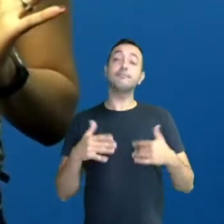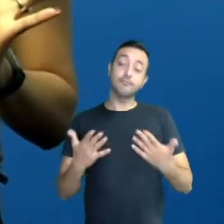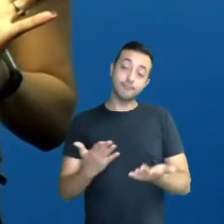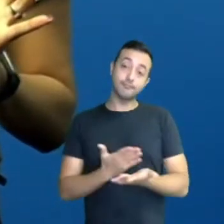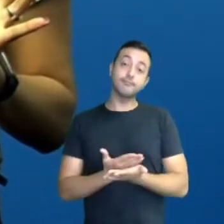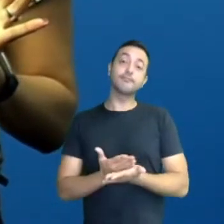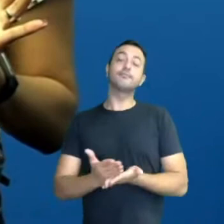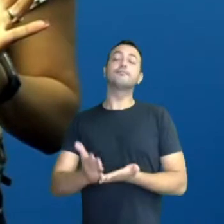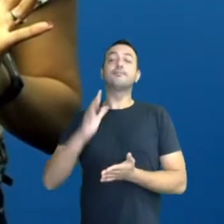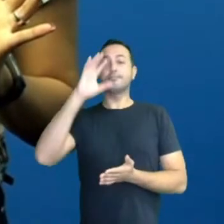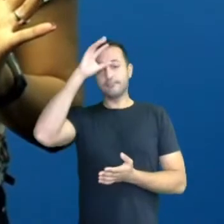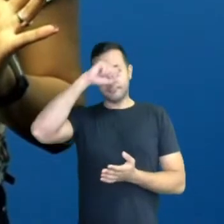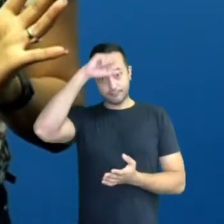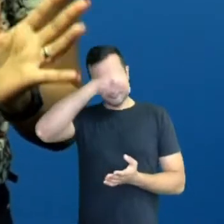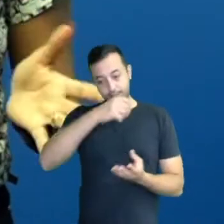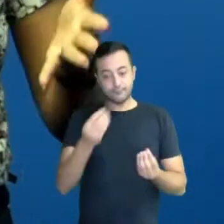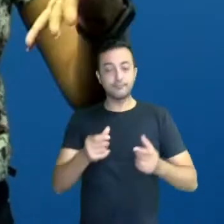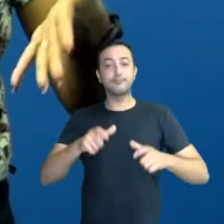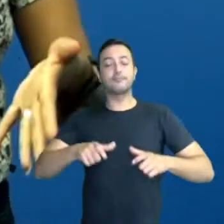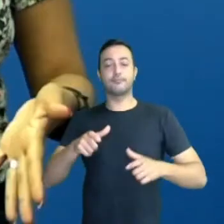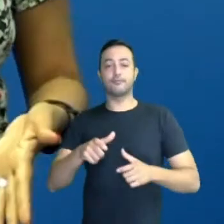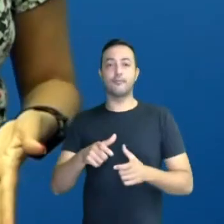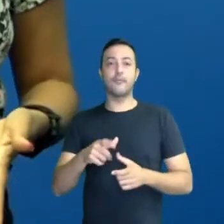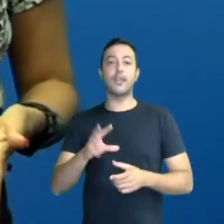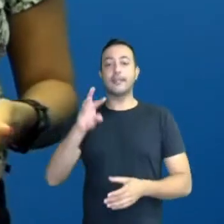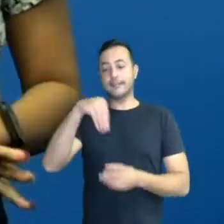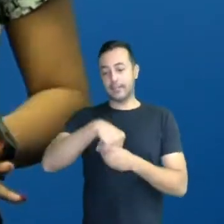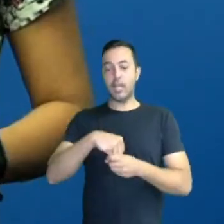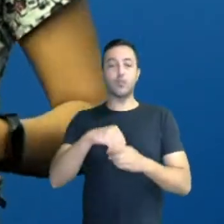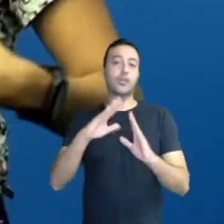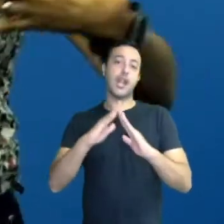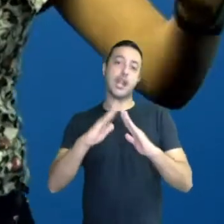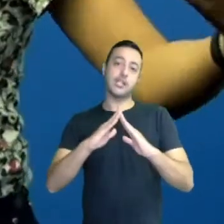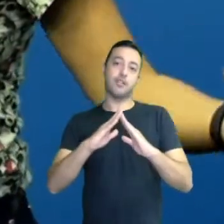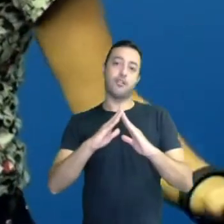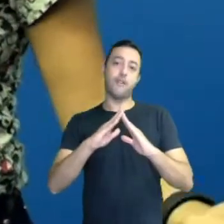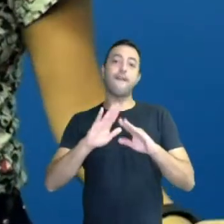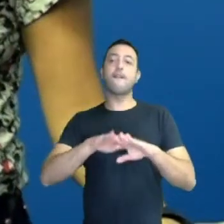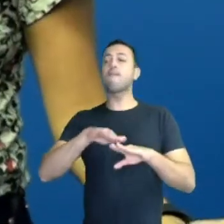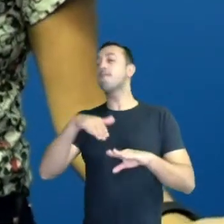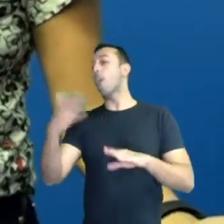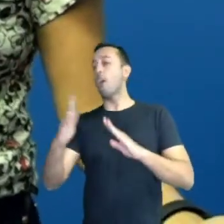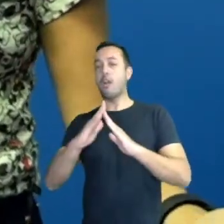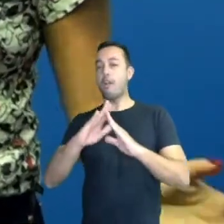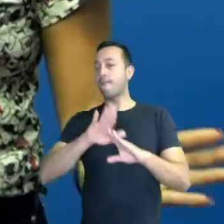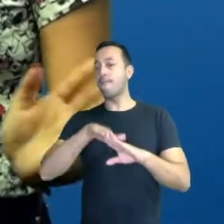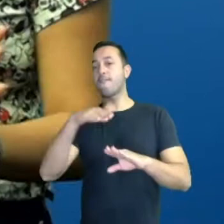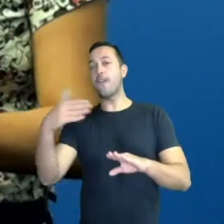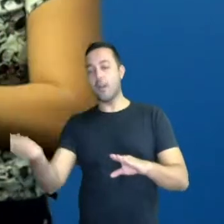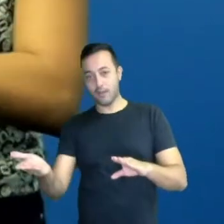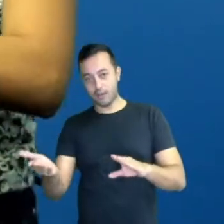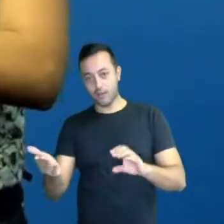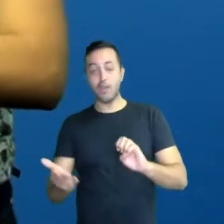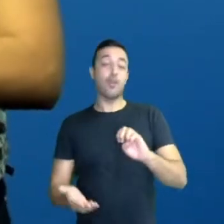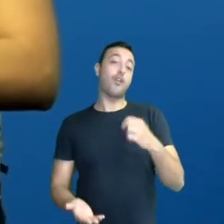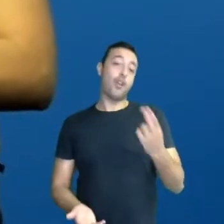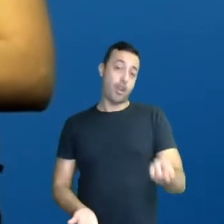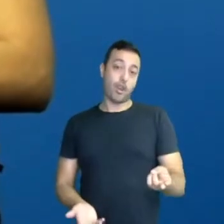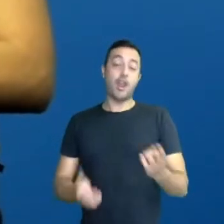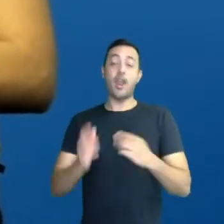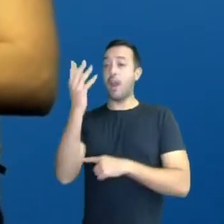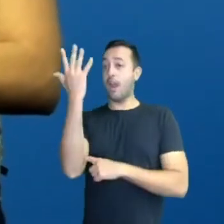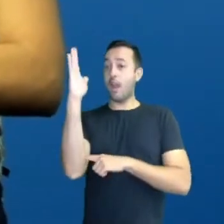a se localizar naquele espaço. Estou dentro de uma casa, estou fora de uma casa, estou ao lado de